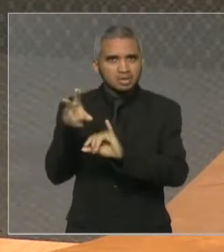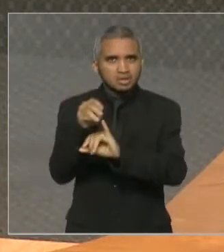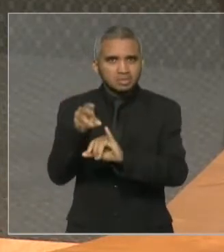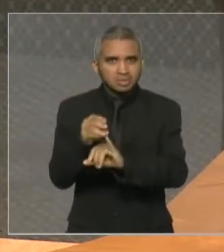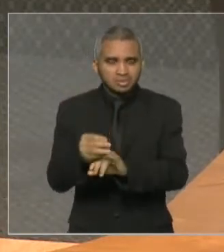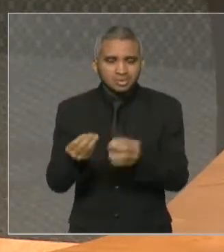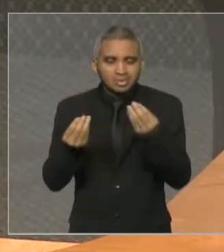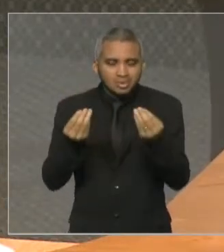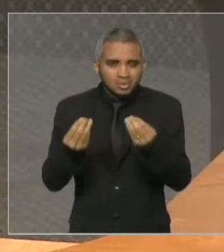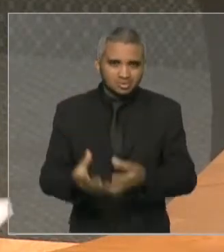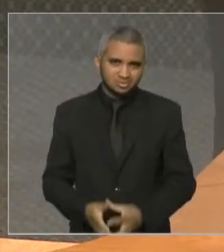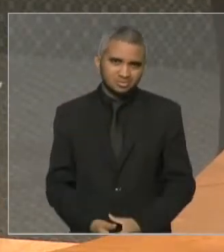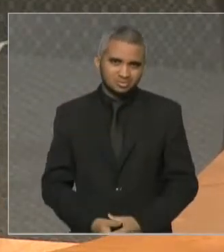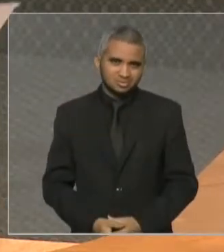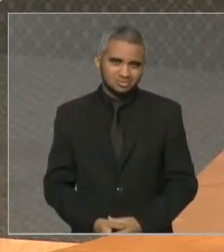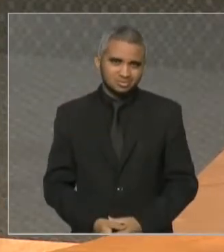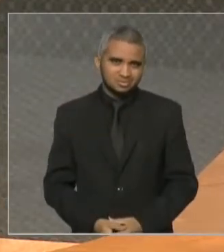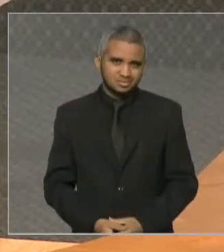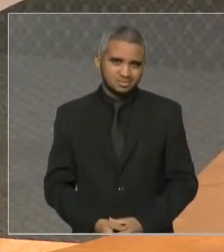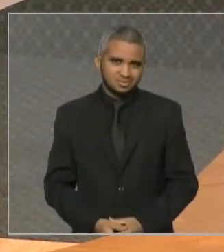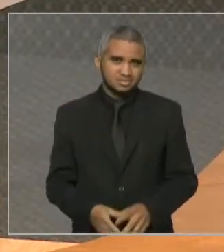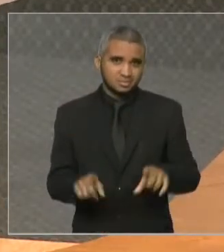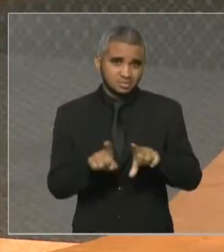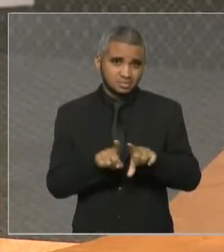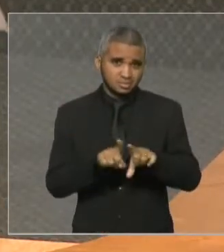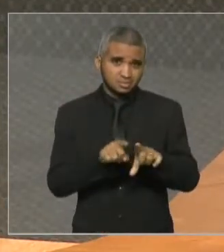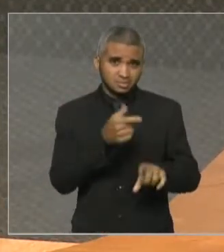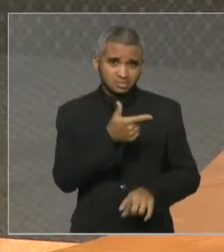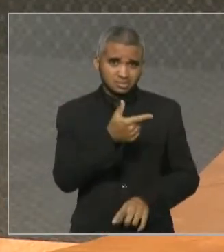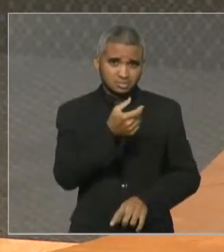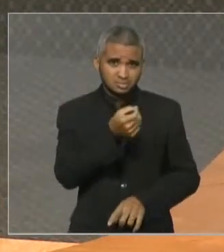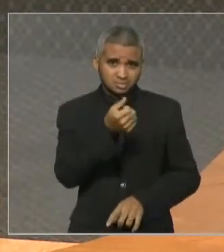ainda, em 2016, o aumento de impostos